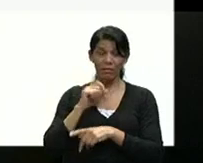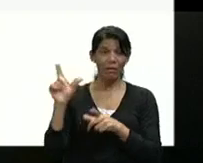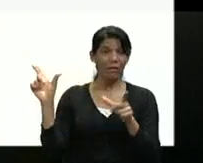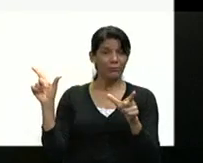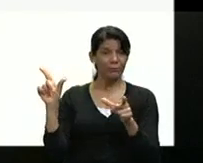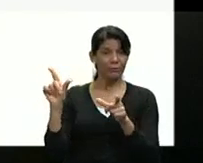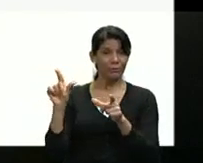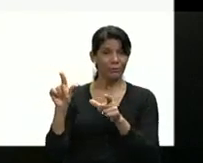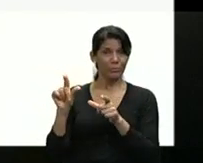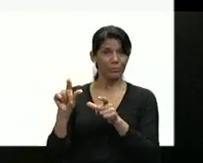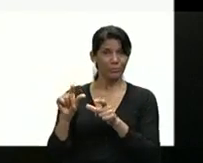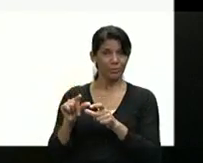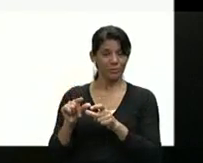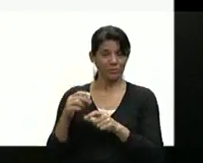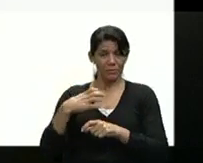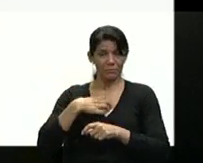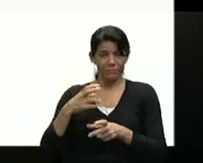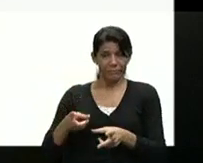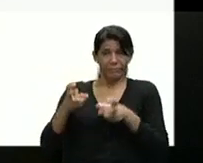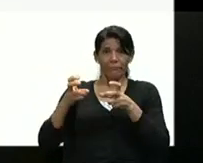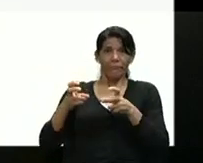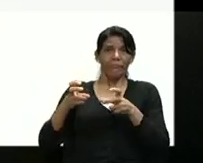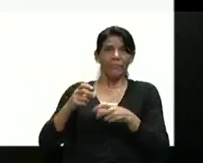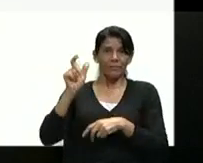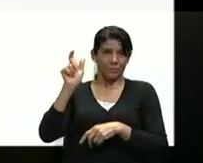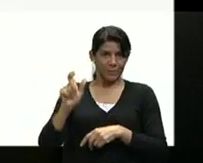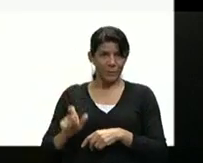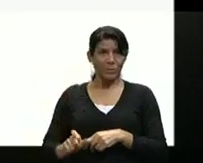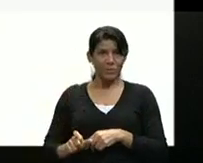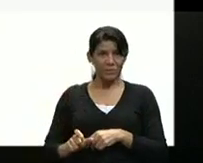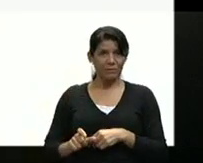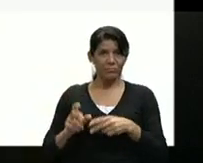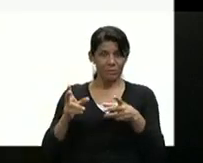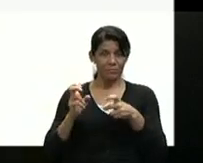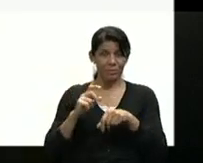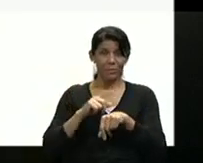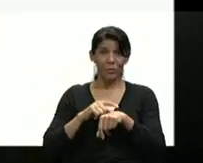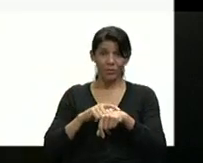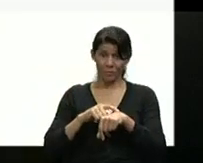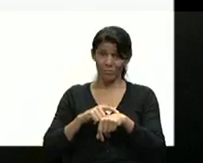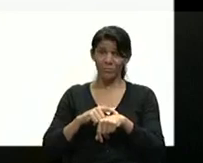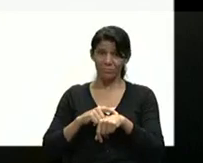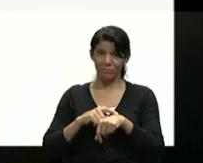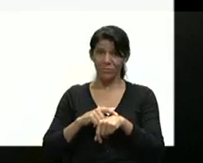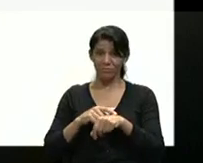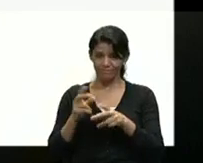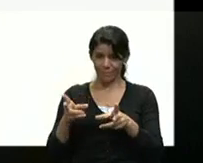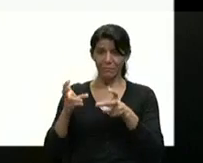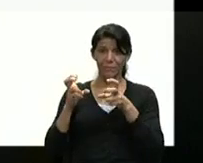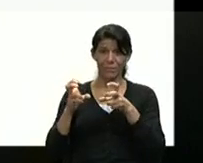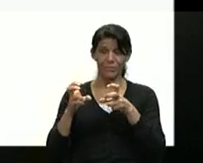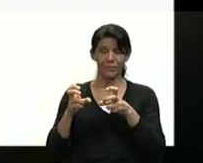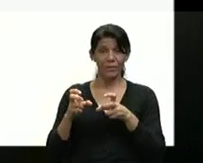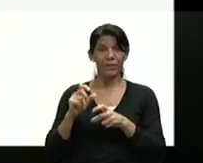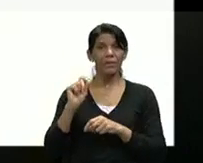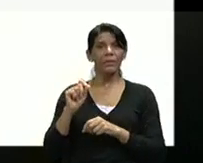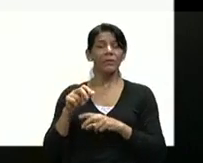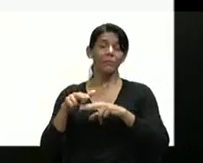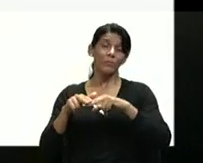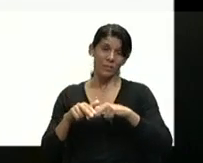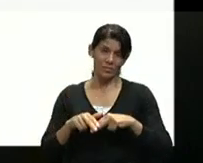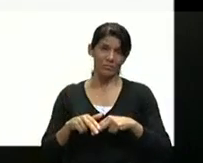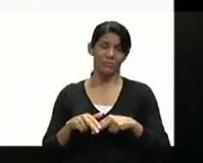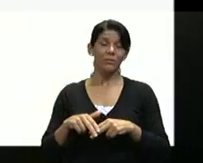redução das reações das pessoas, do tempo de reação, e com isso nós podemos